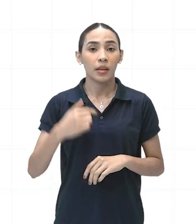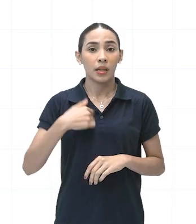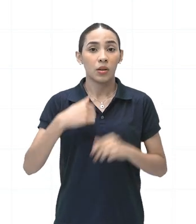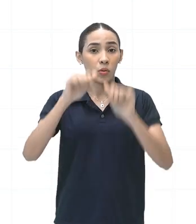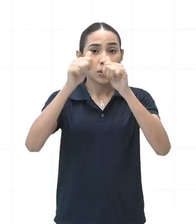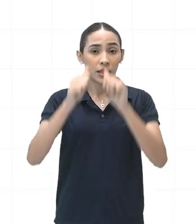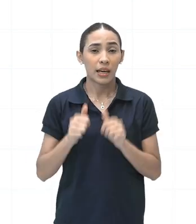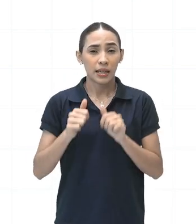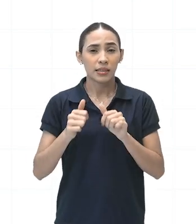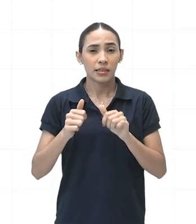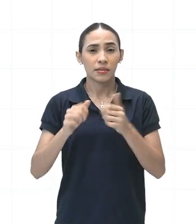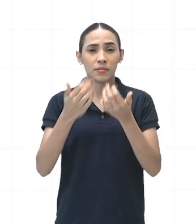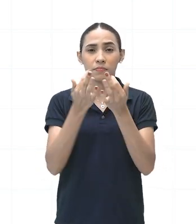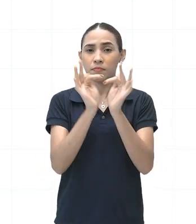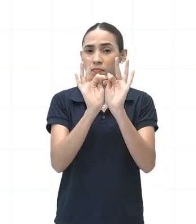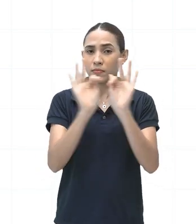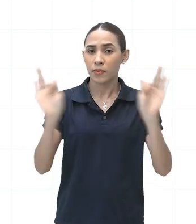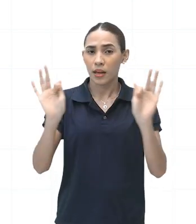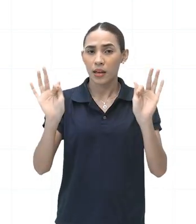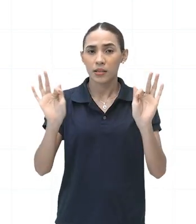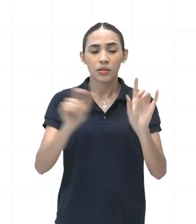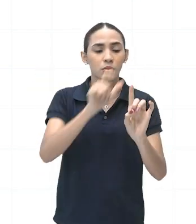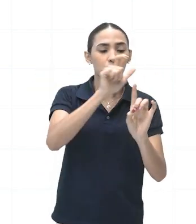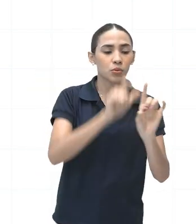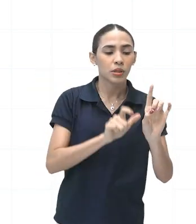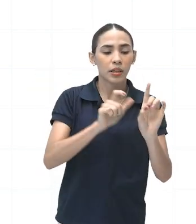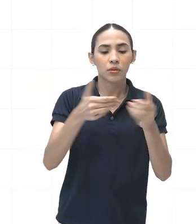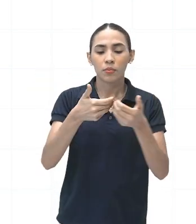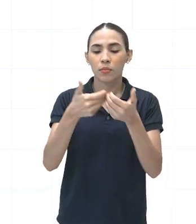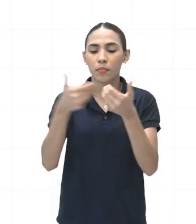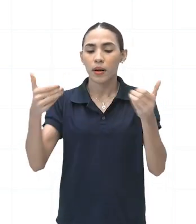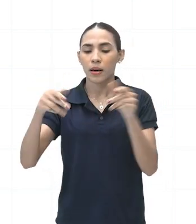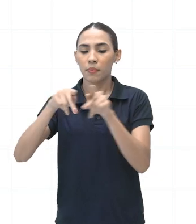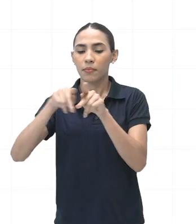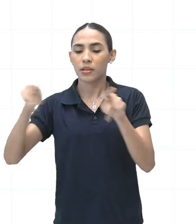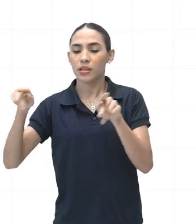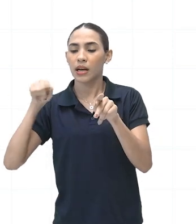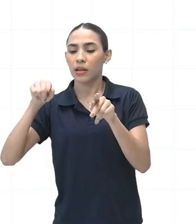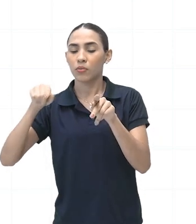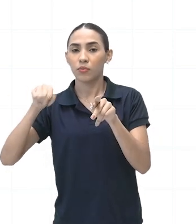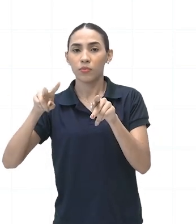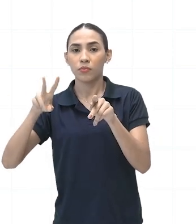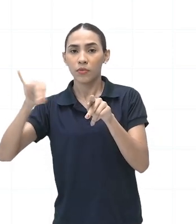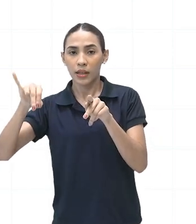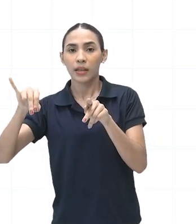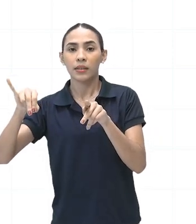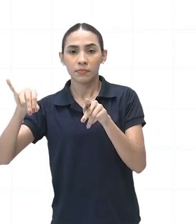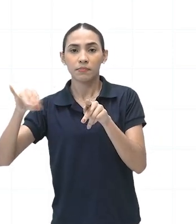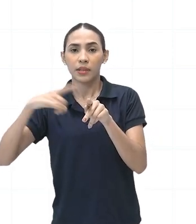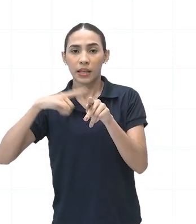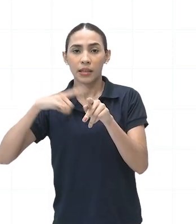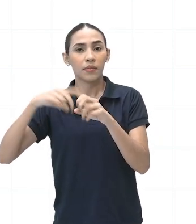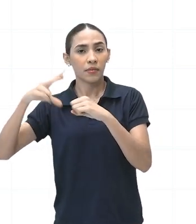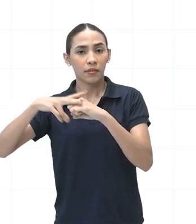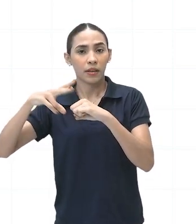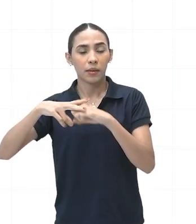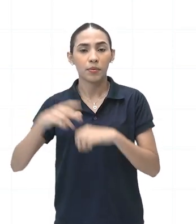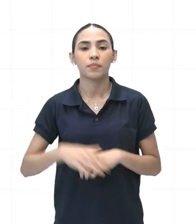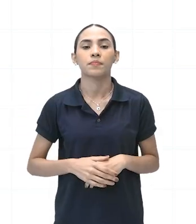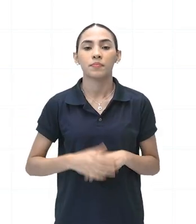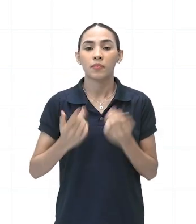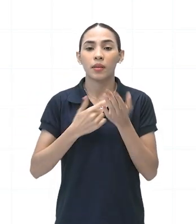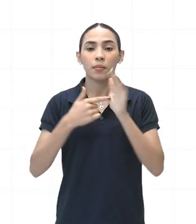análise da minha oração, divido o sujeito do predicado, é no predicado que o verbo vai ficar, tá bom? É a parte da oração